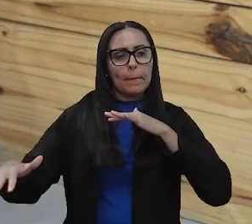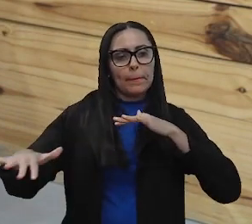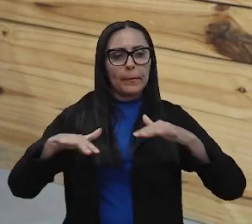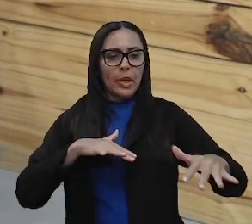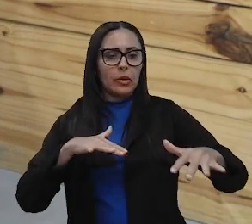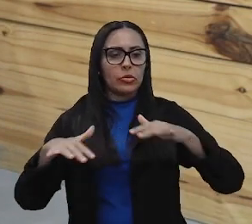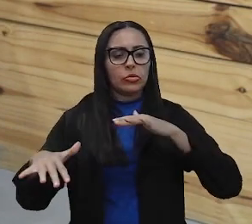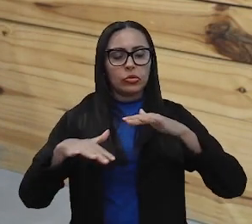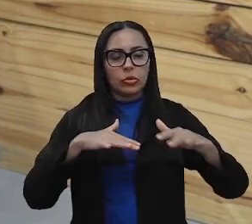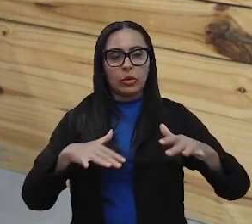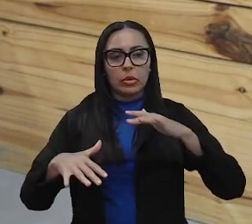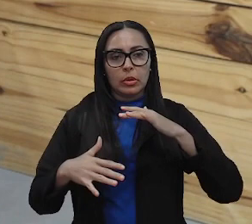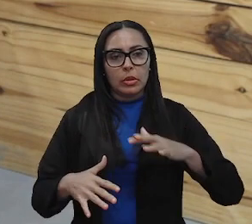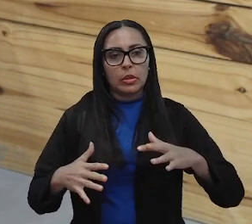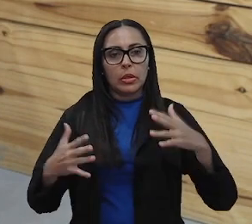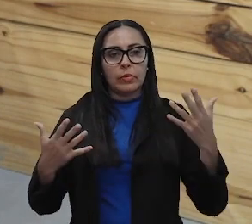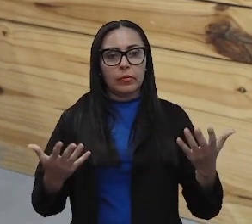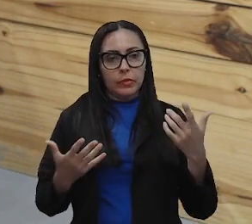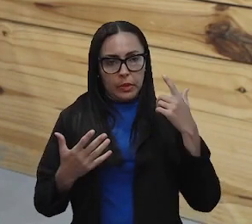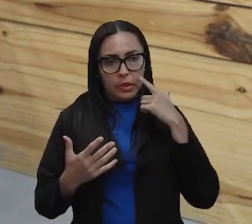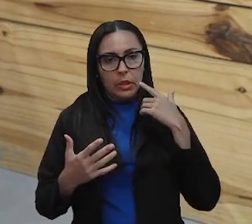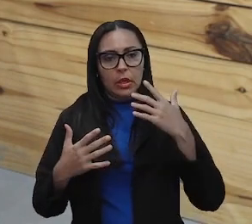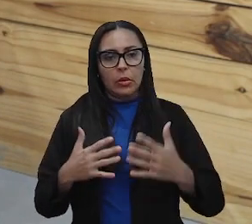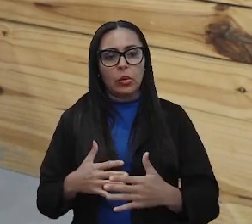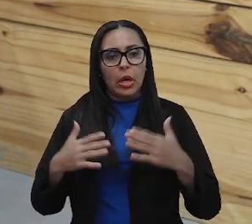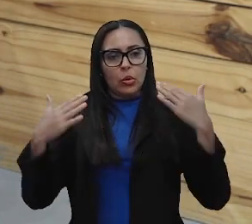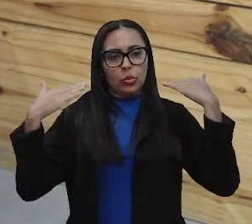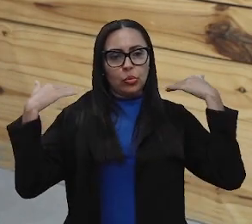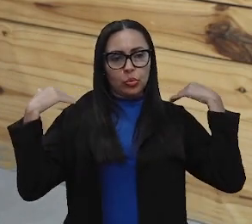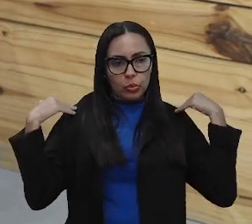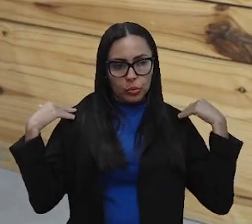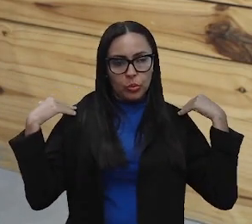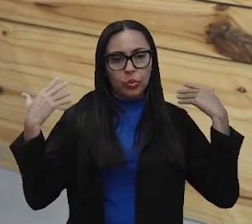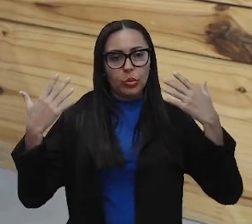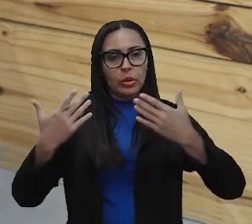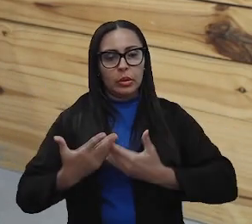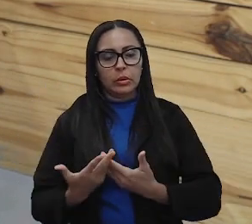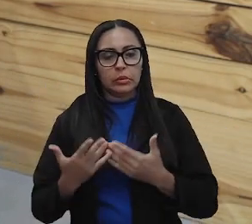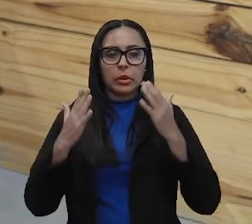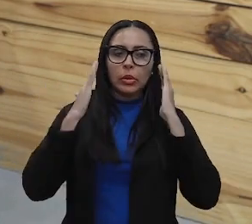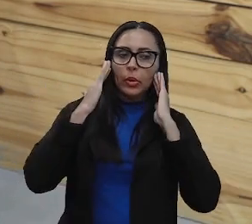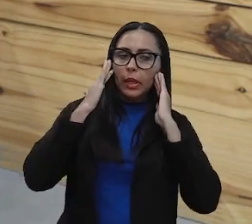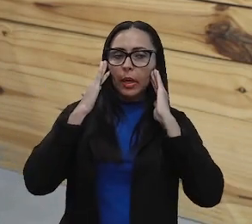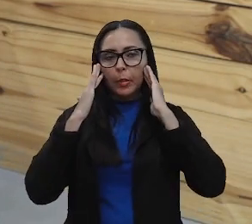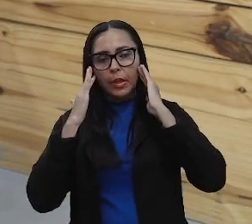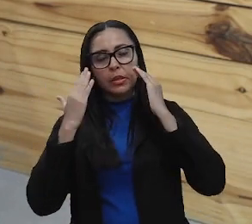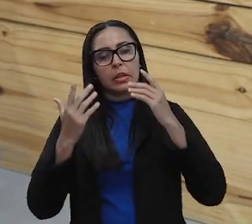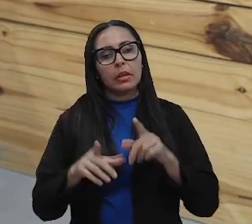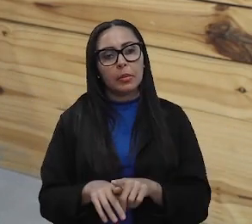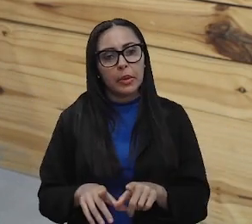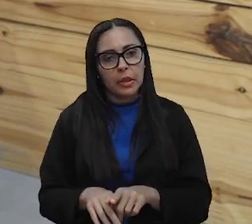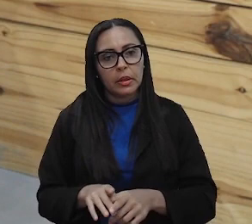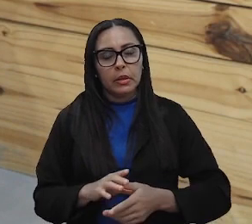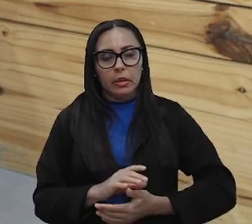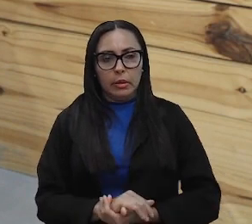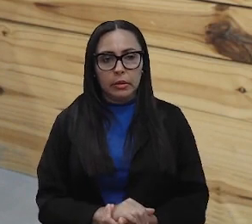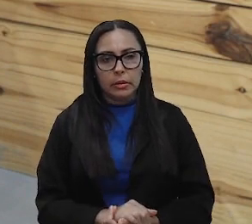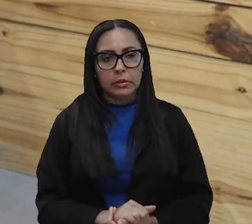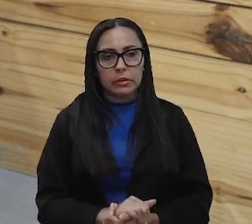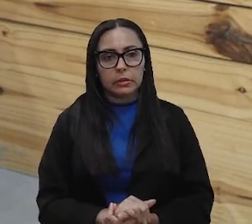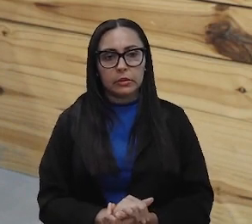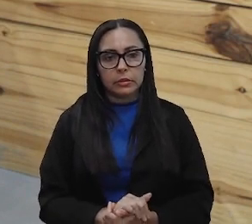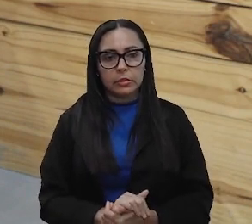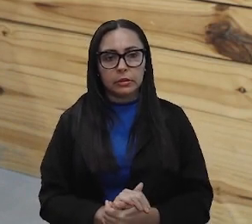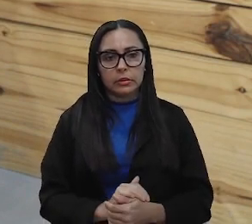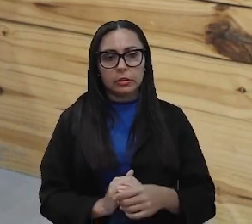gesticulando ali. Então, ele vai modificando toda aquela estrutura. É uma posição estática, mas só que é uma posição estática que dá